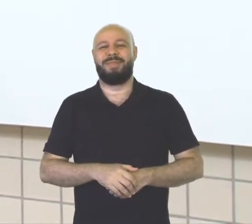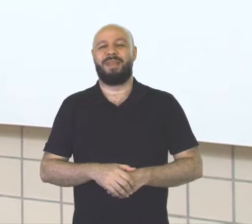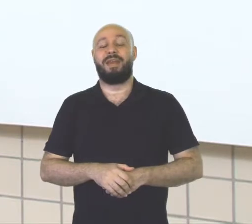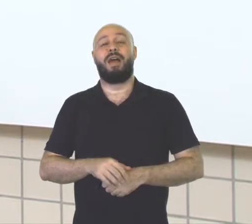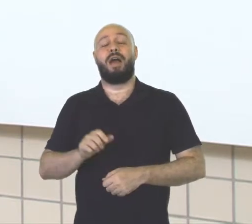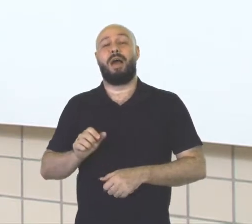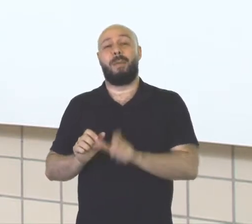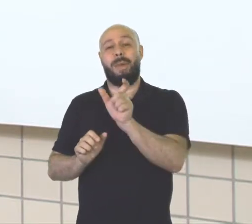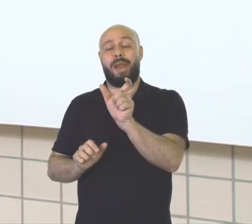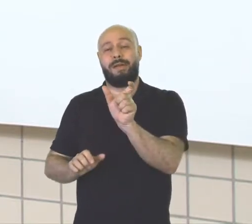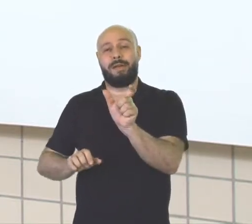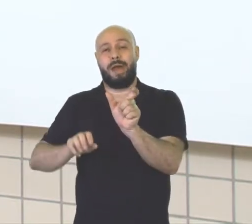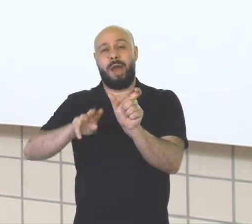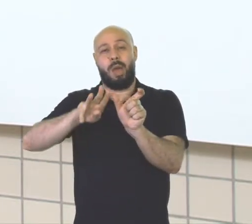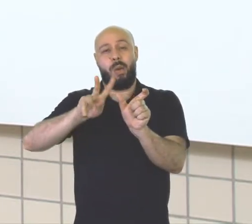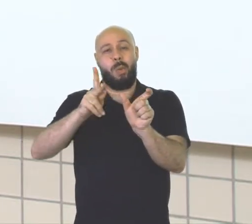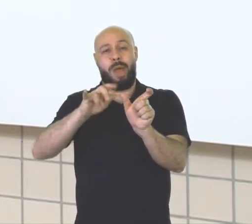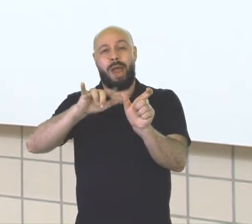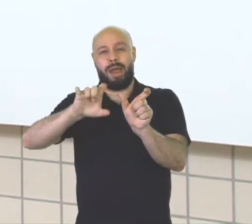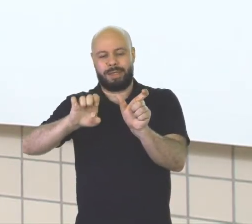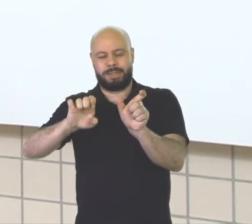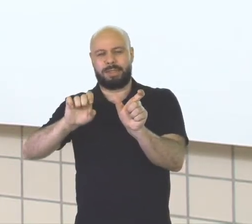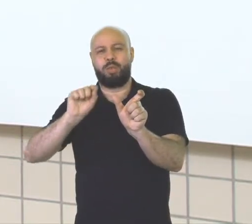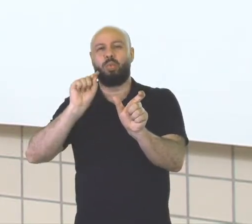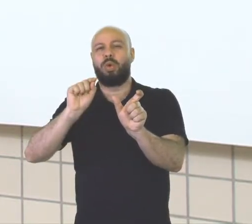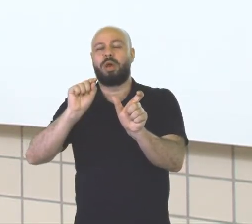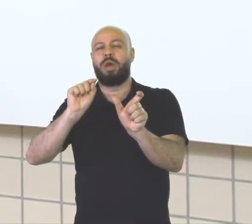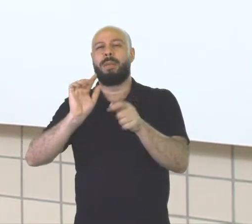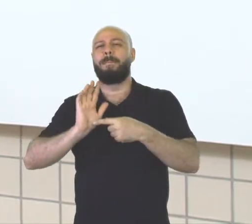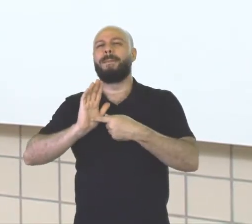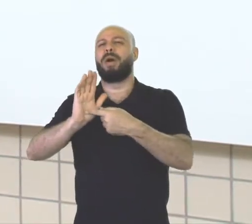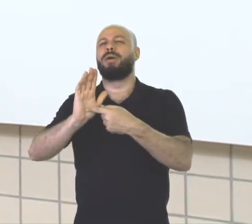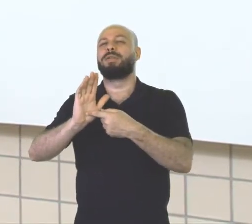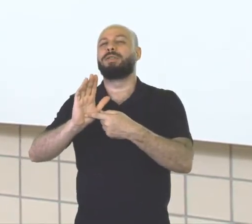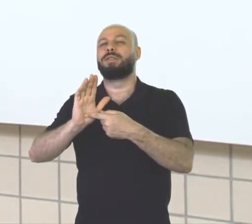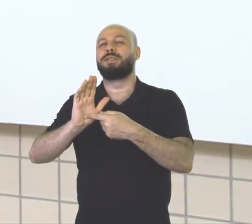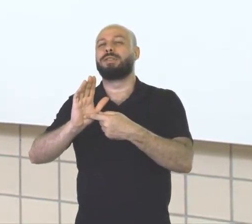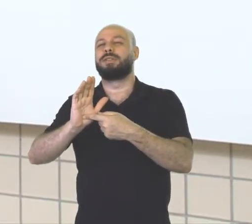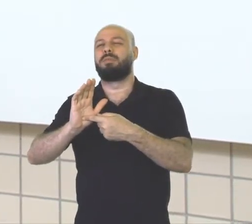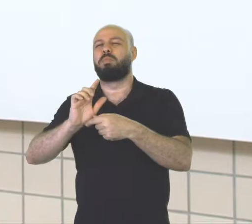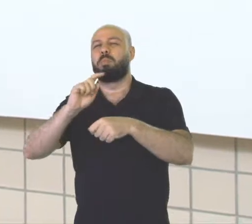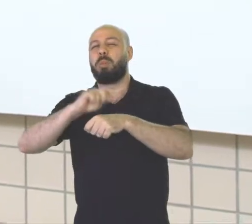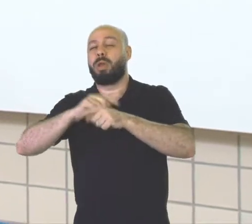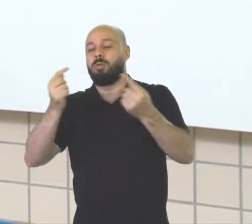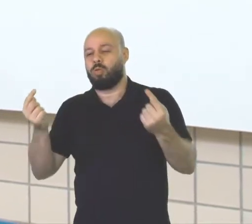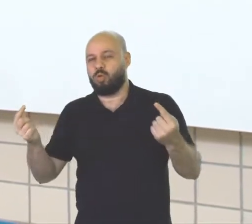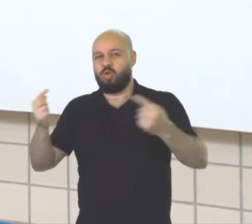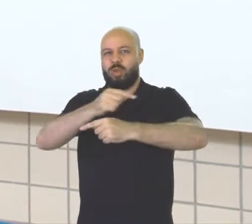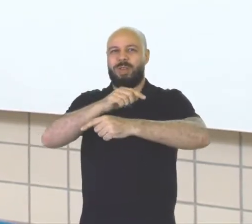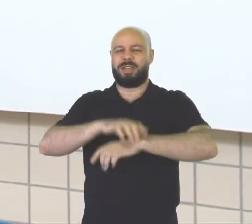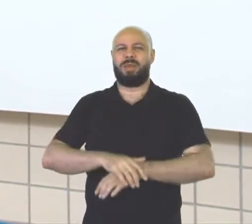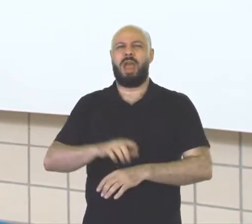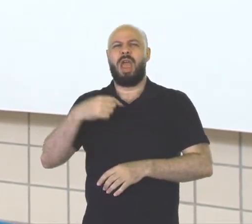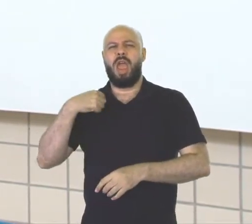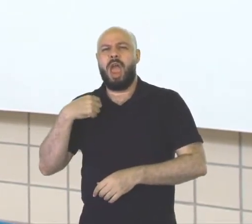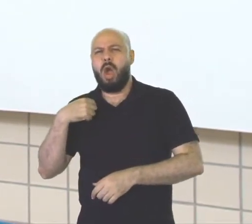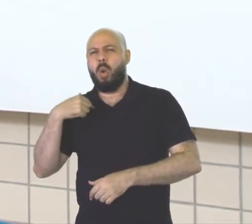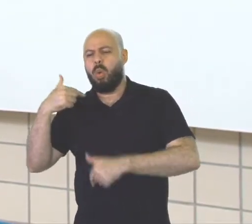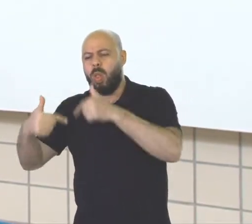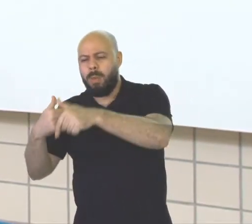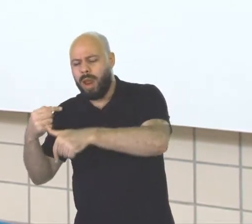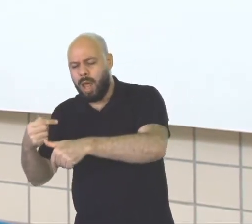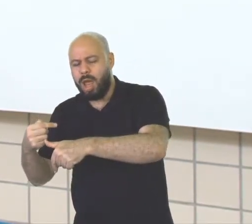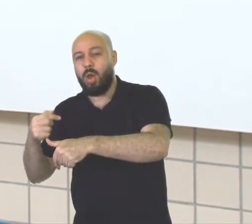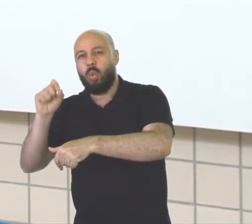while, certo, pessoal? Né? While indicando esse tempo, né? De enquanto